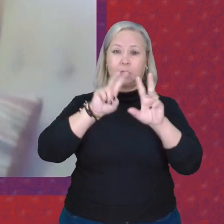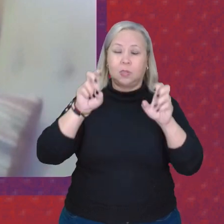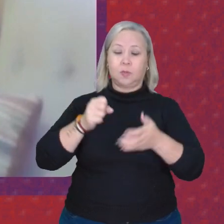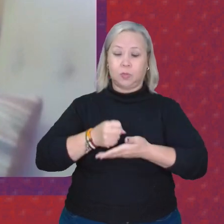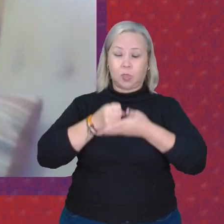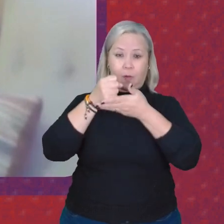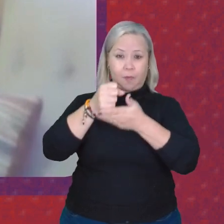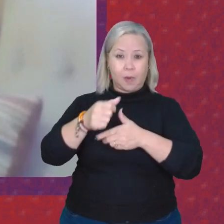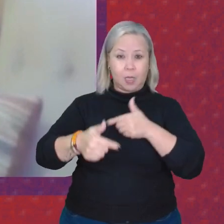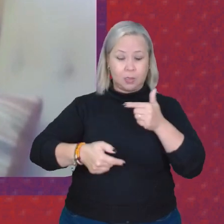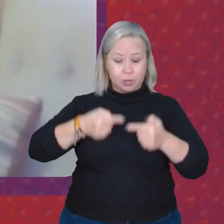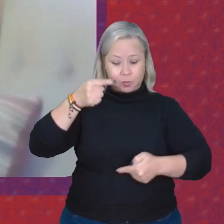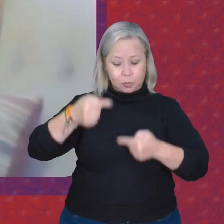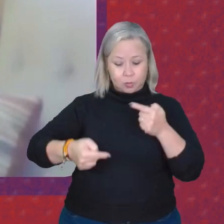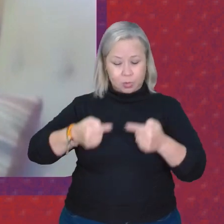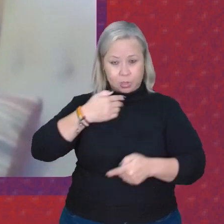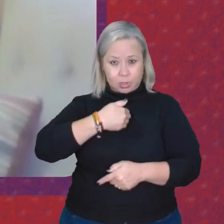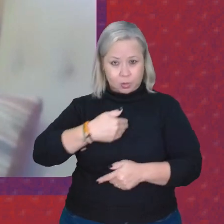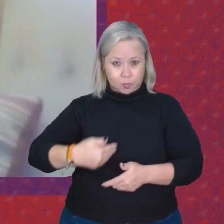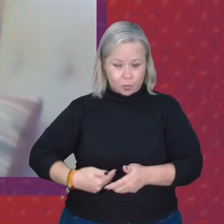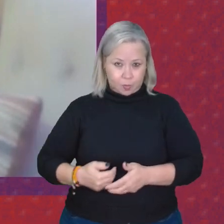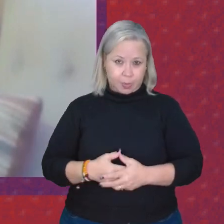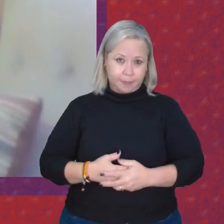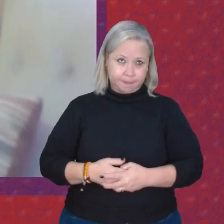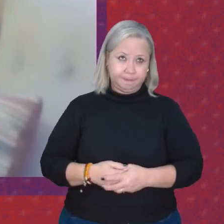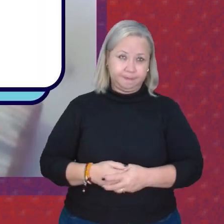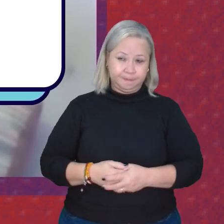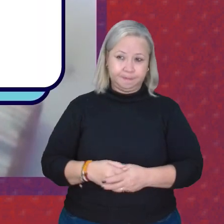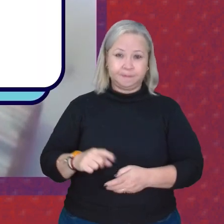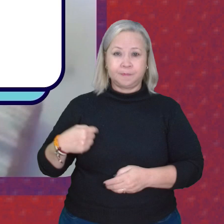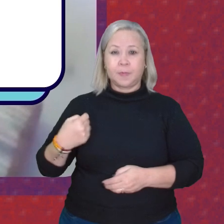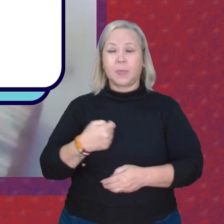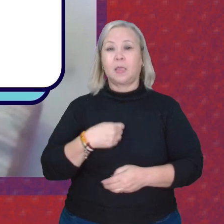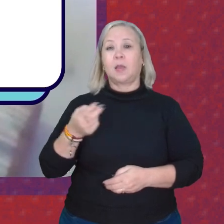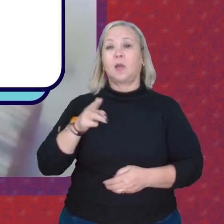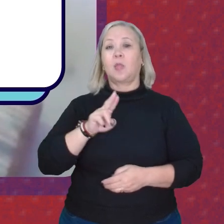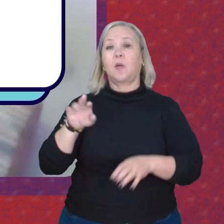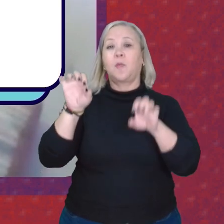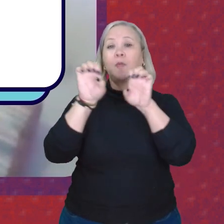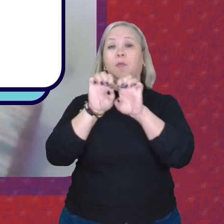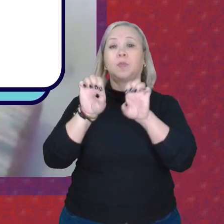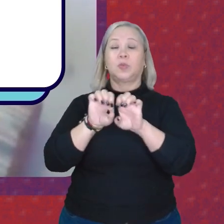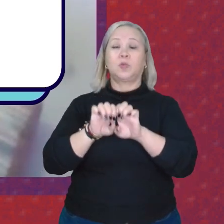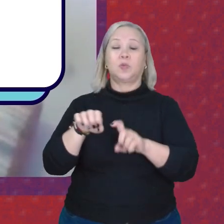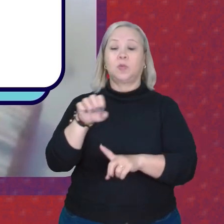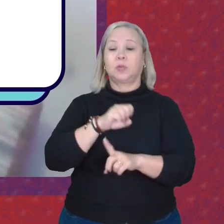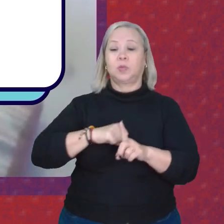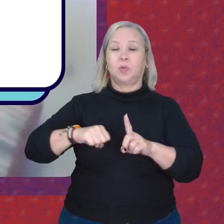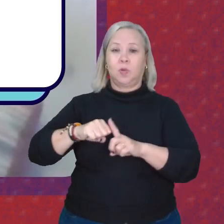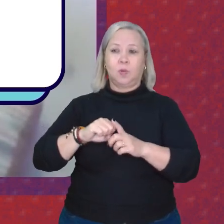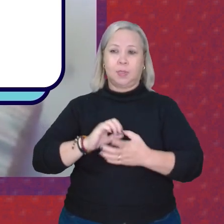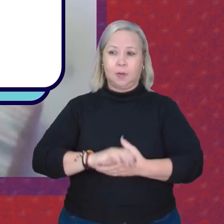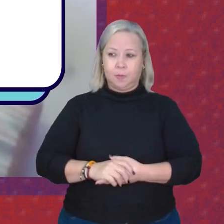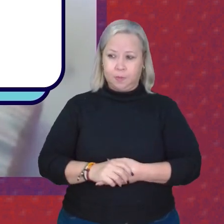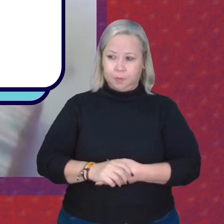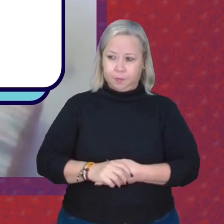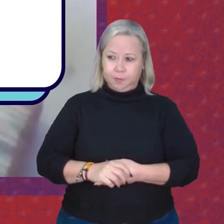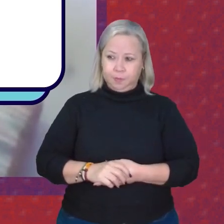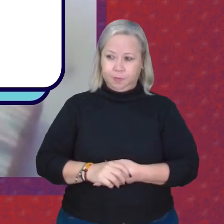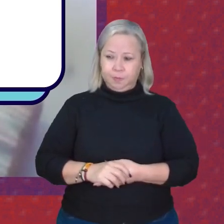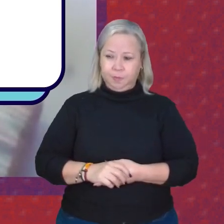de políticas públicas, né? O que a gente chama da infraestrutura social, na área de